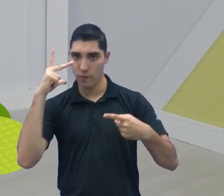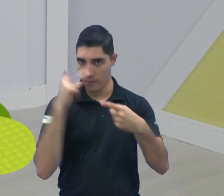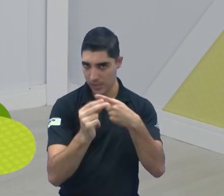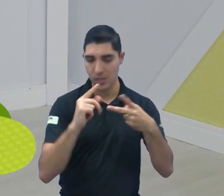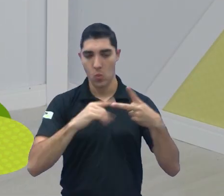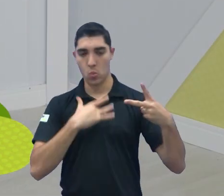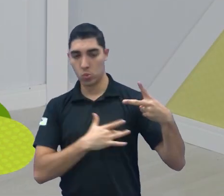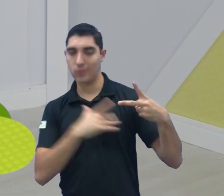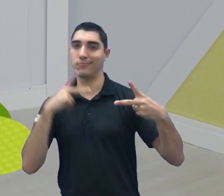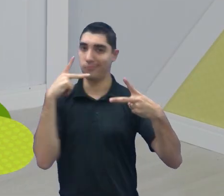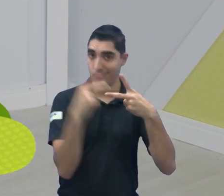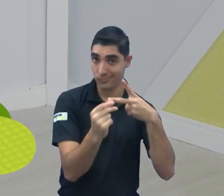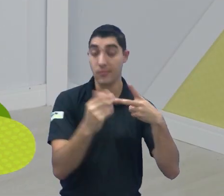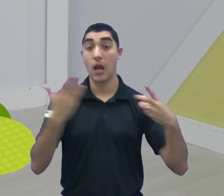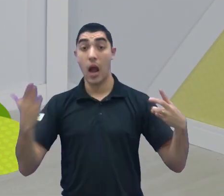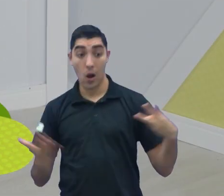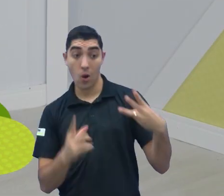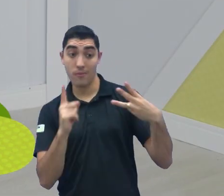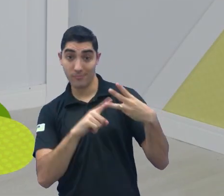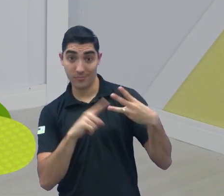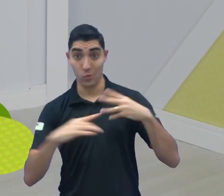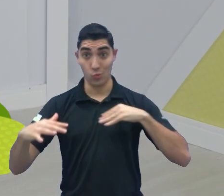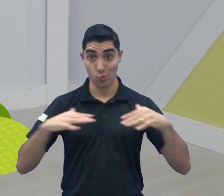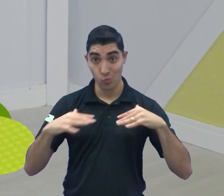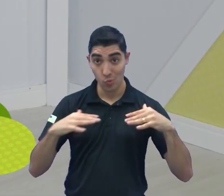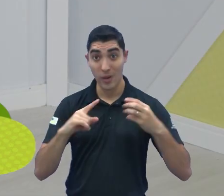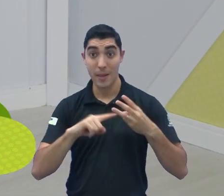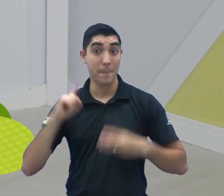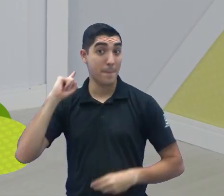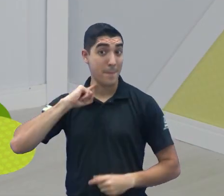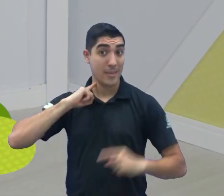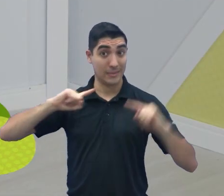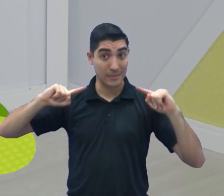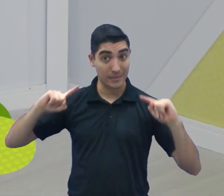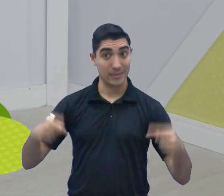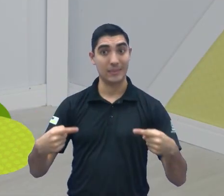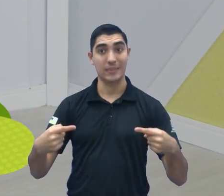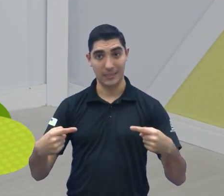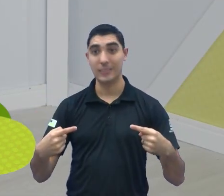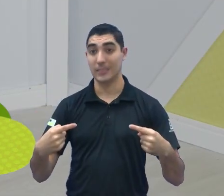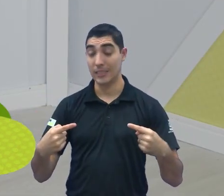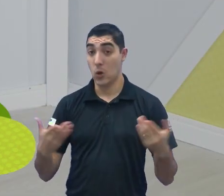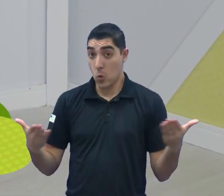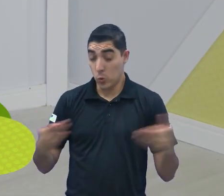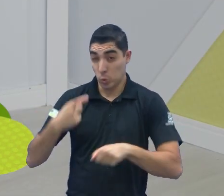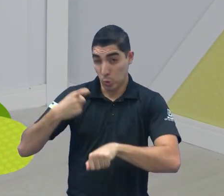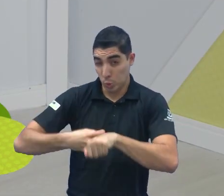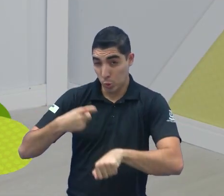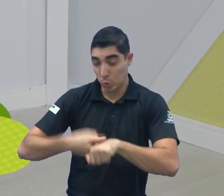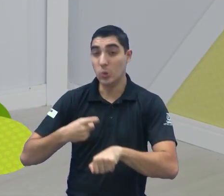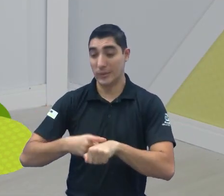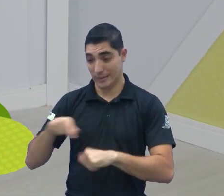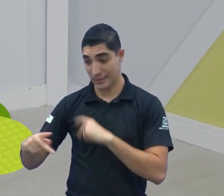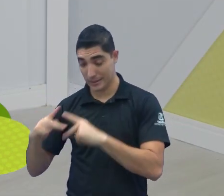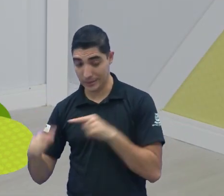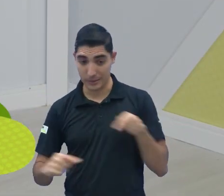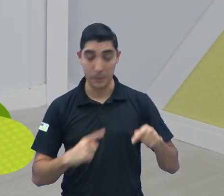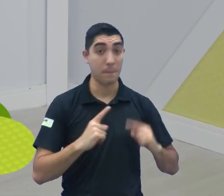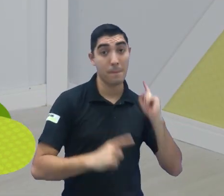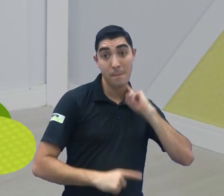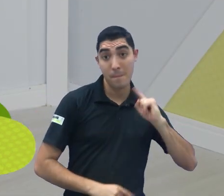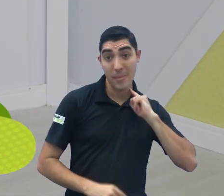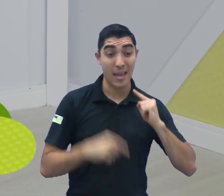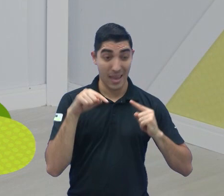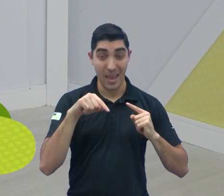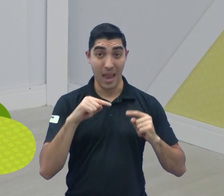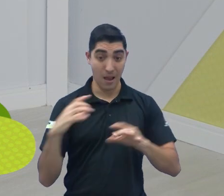Ahmed, reforçado pelo ala norte-americano Dexter McClanahan, encara uma parada complicada. O time do Minas, atual quarto